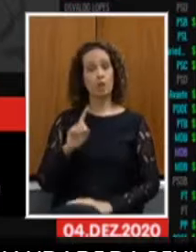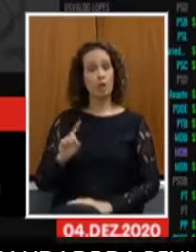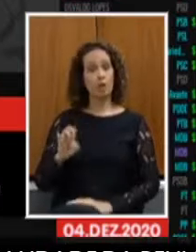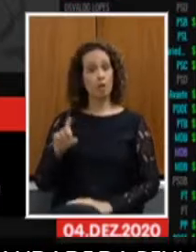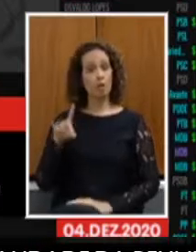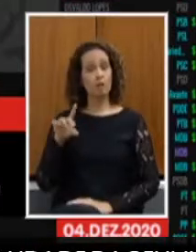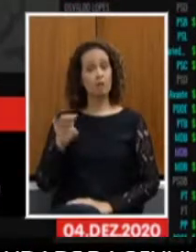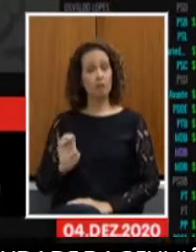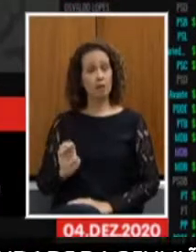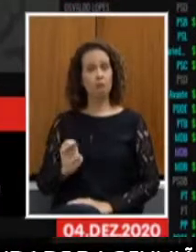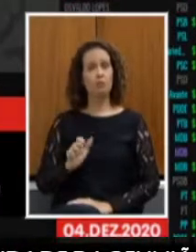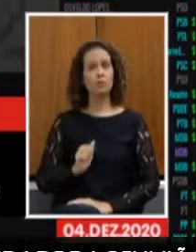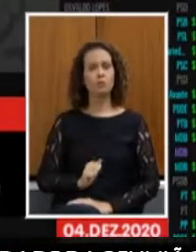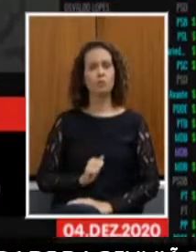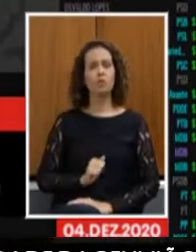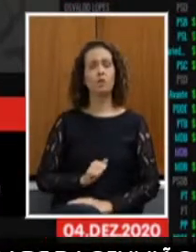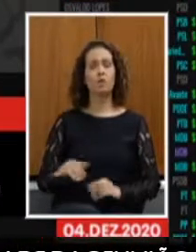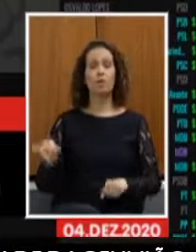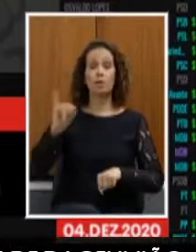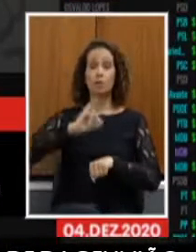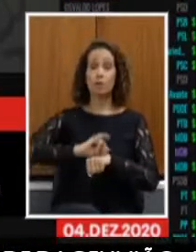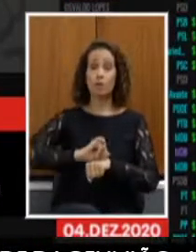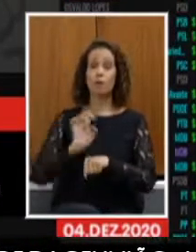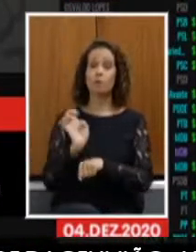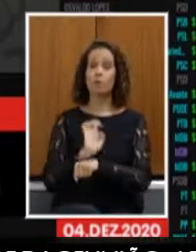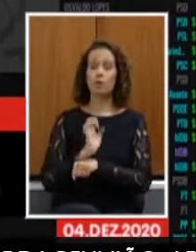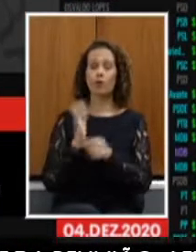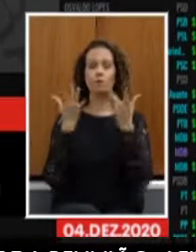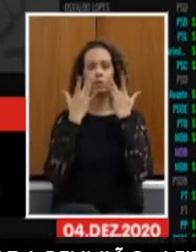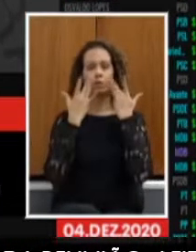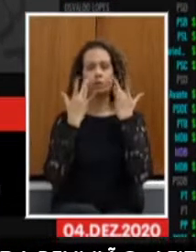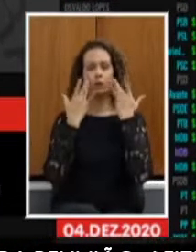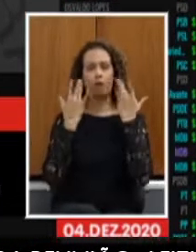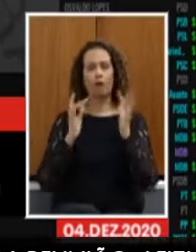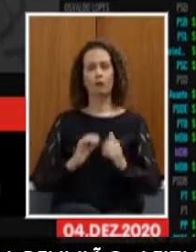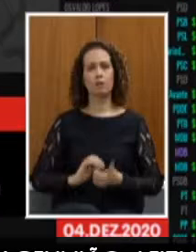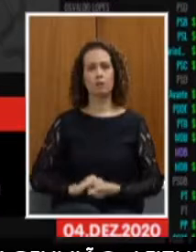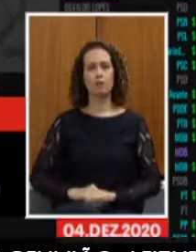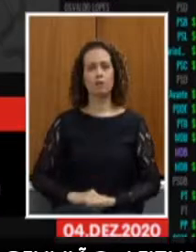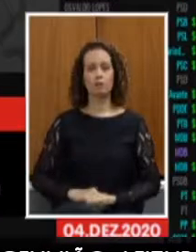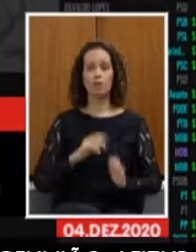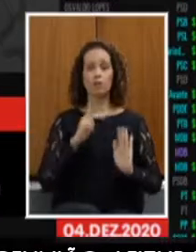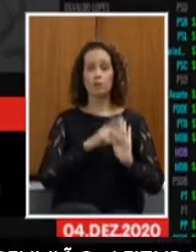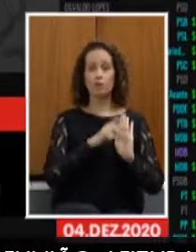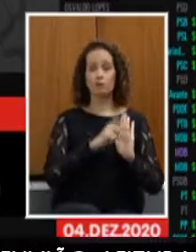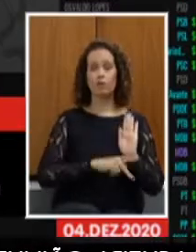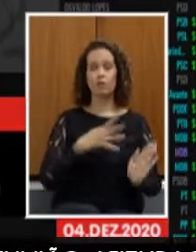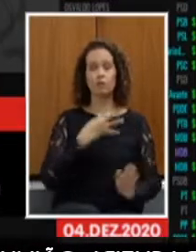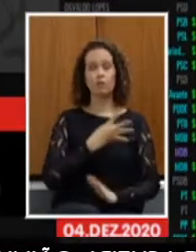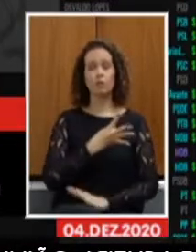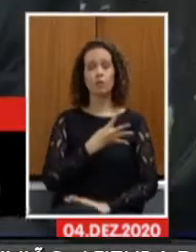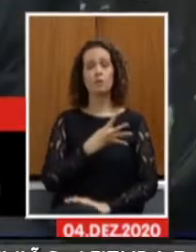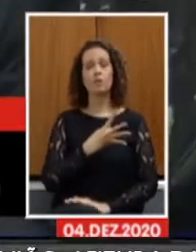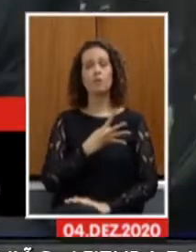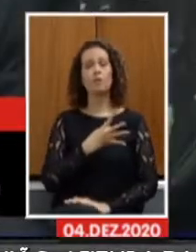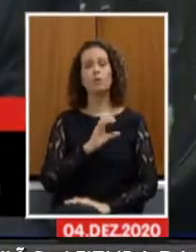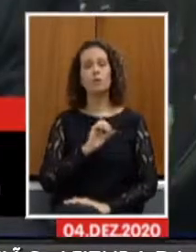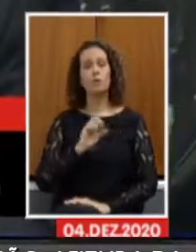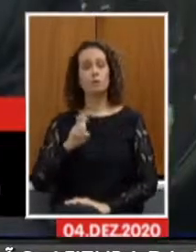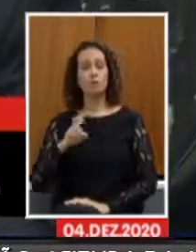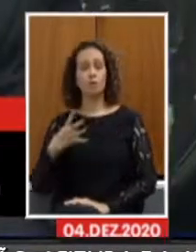Costa o título de capital estadual do TEA. Rosângela Reis, no projeto 4.054 de